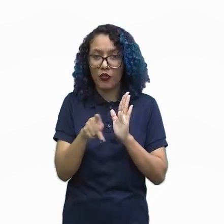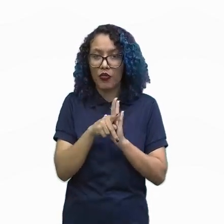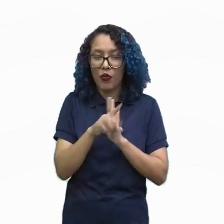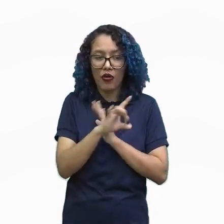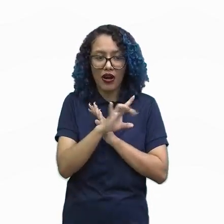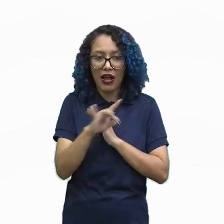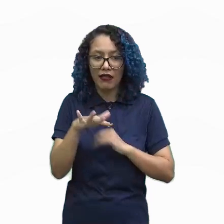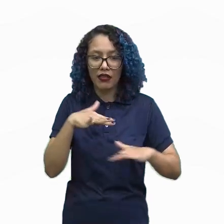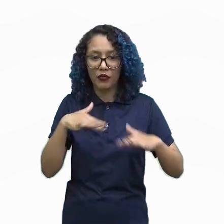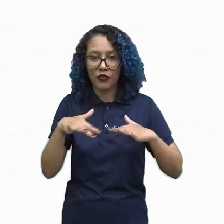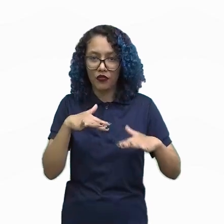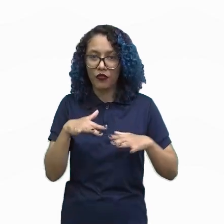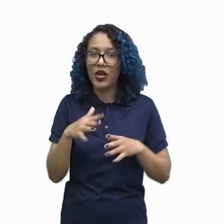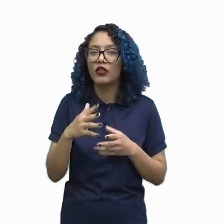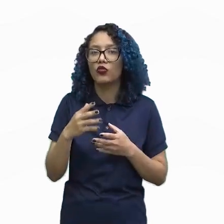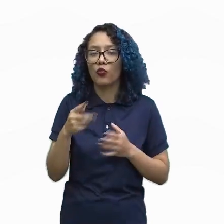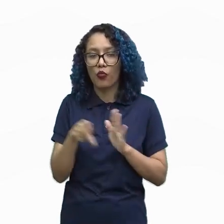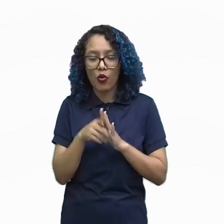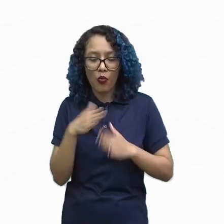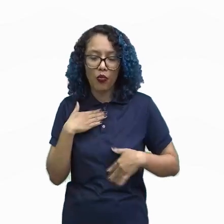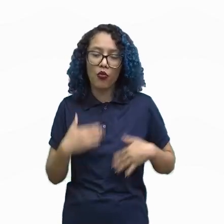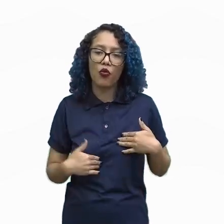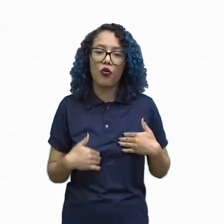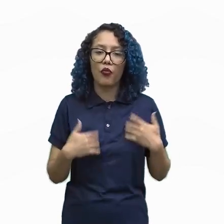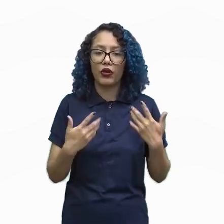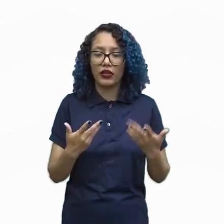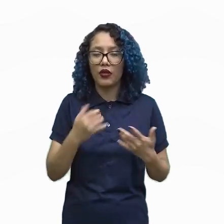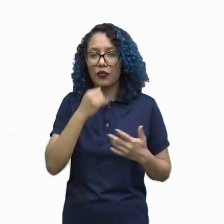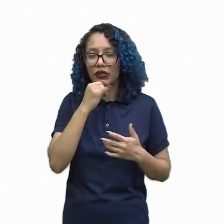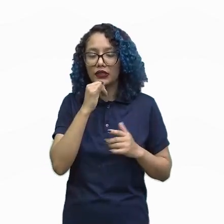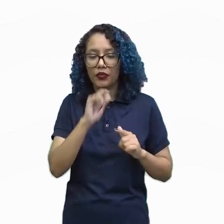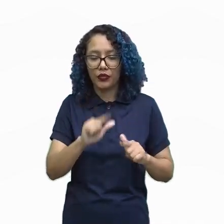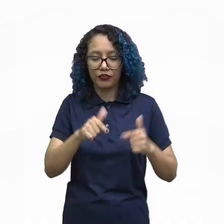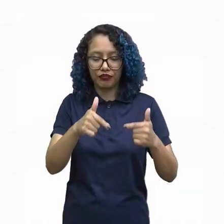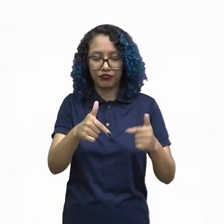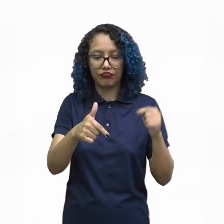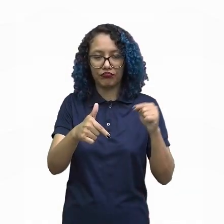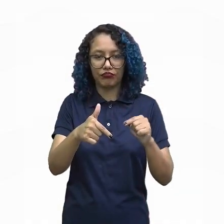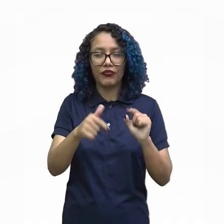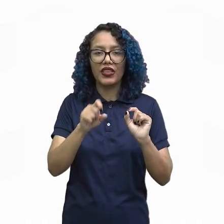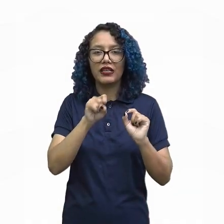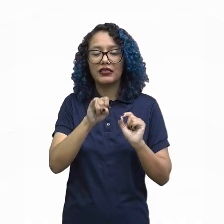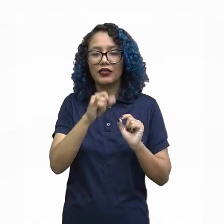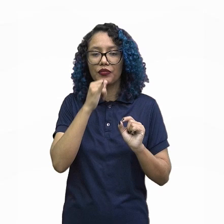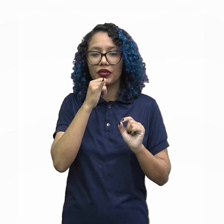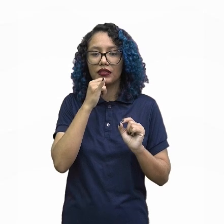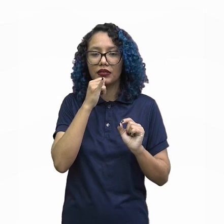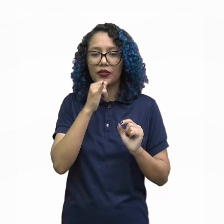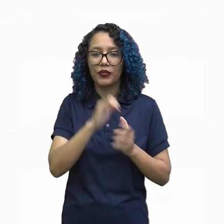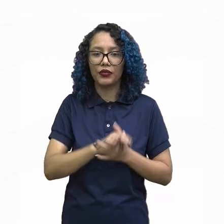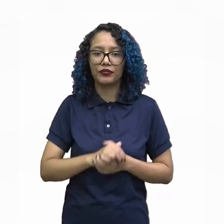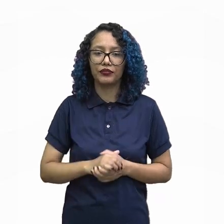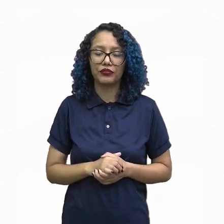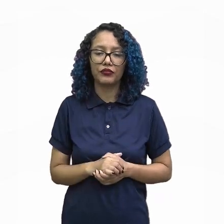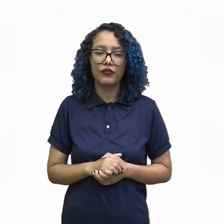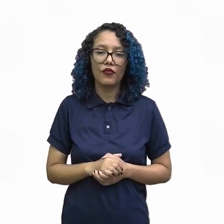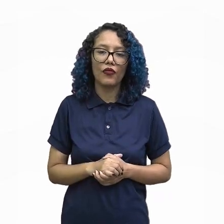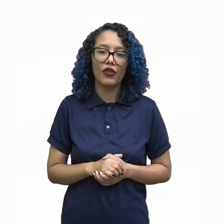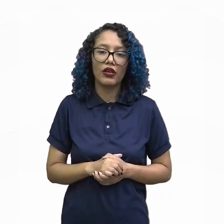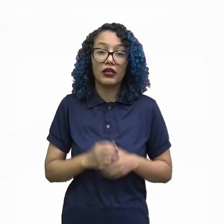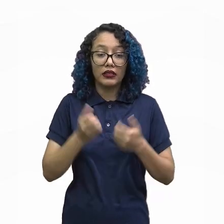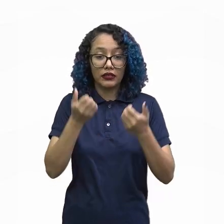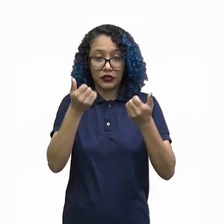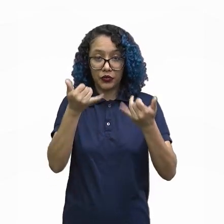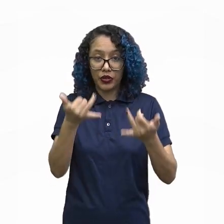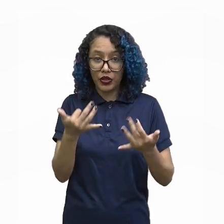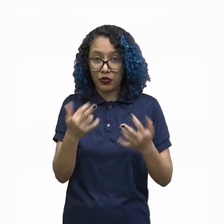cada coisa para um povo. Então, dentro de uma manifestação, por exemplo, quando eu falo dessa questão cultural, né,